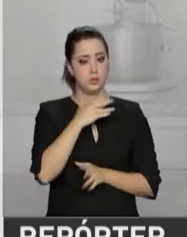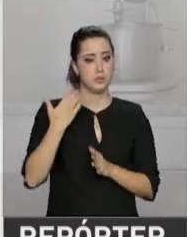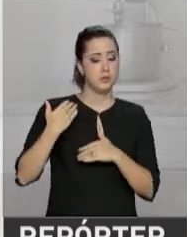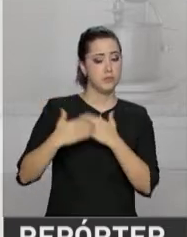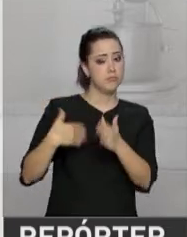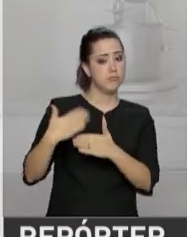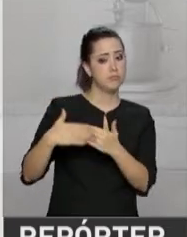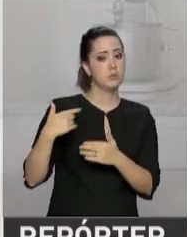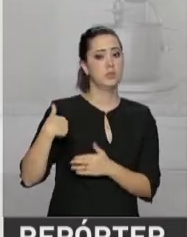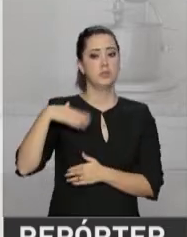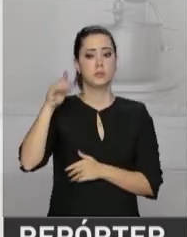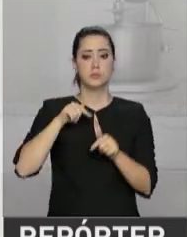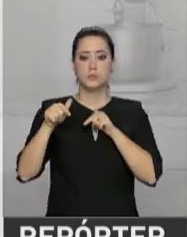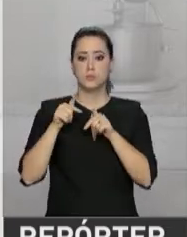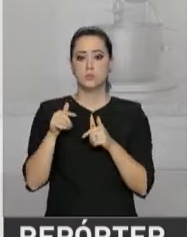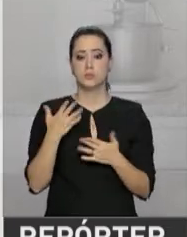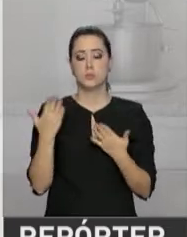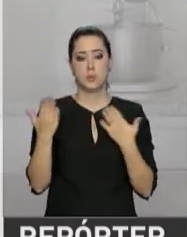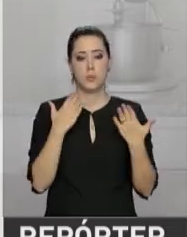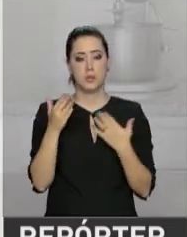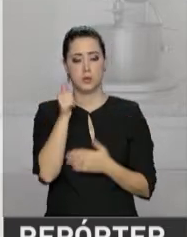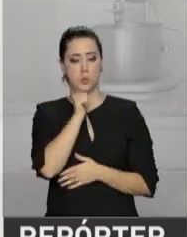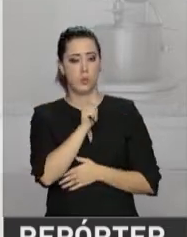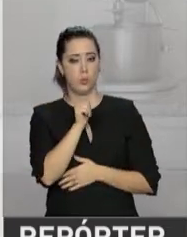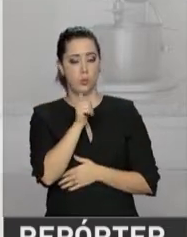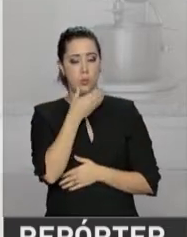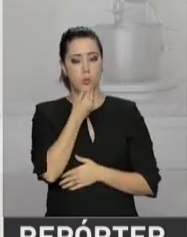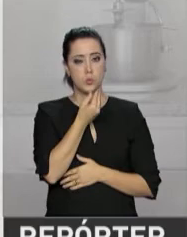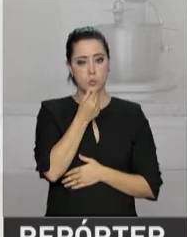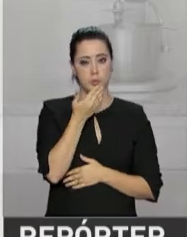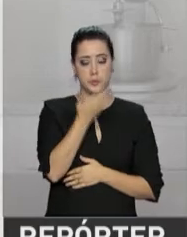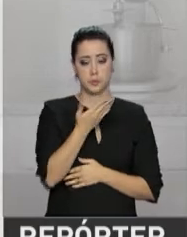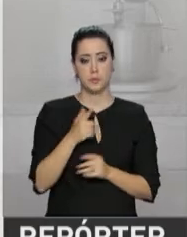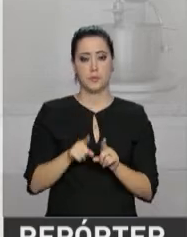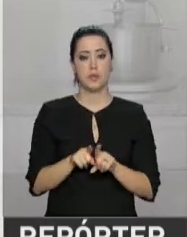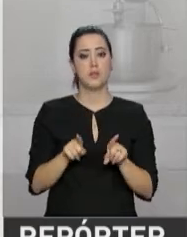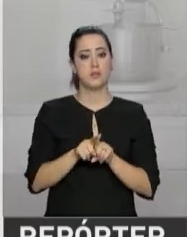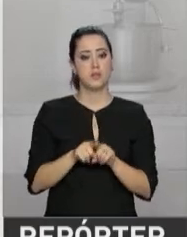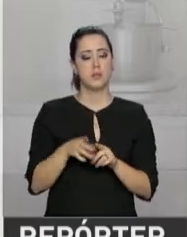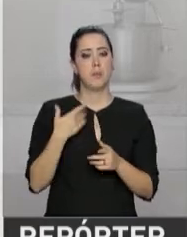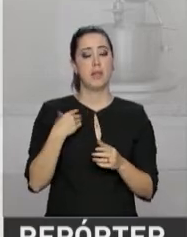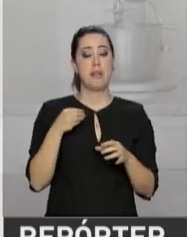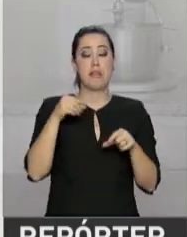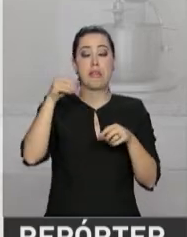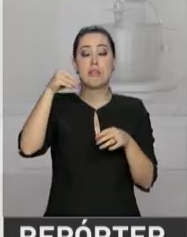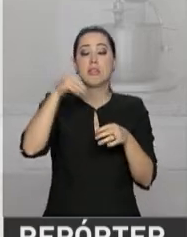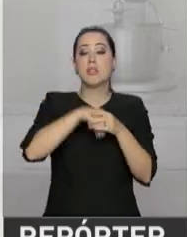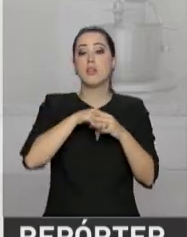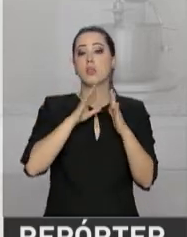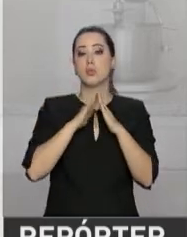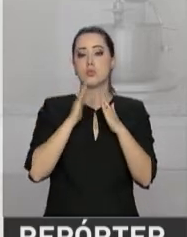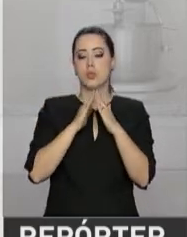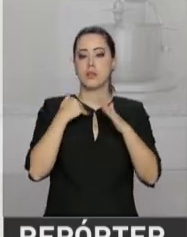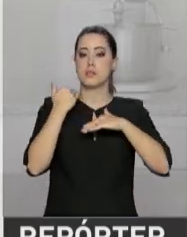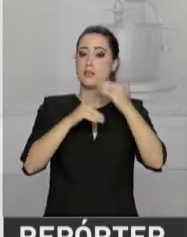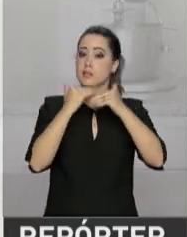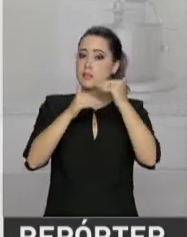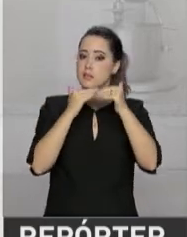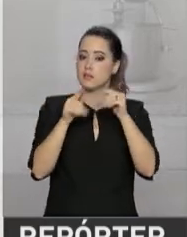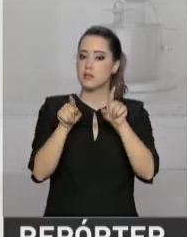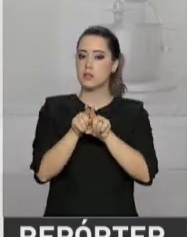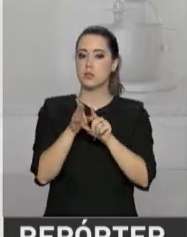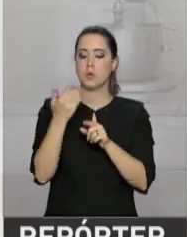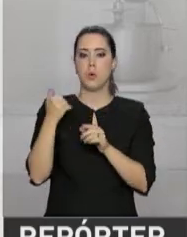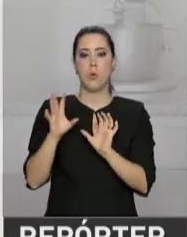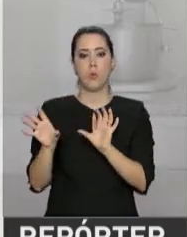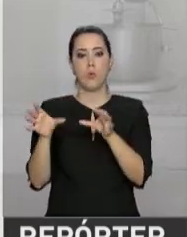mais esta função do que os homens a pesquisa do ibge também mostra que a realização de afazeres domésticos cresceu e que esse aumento foi mais